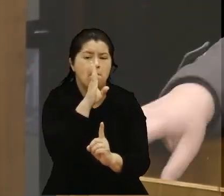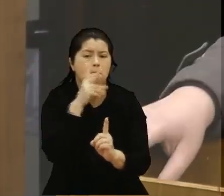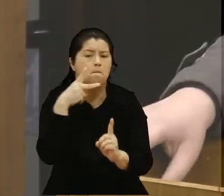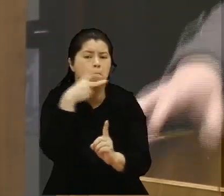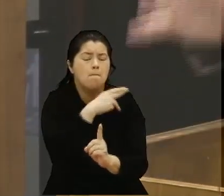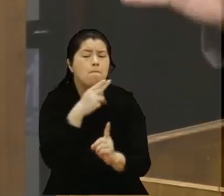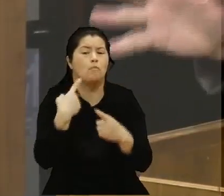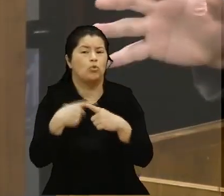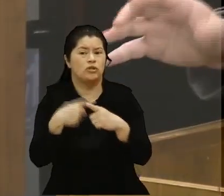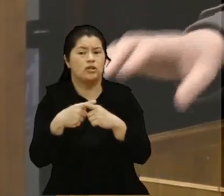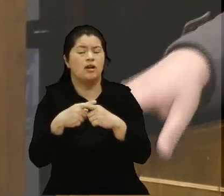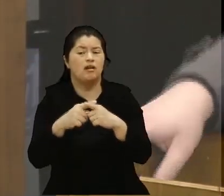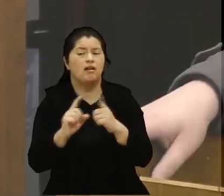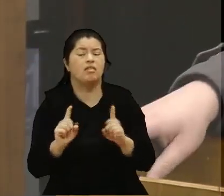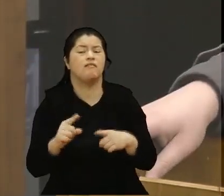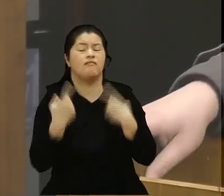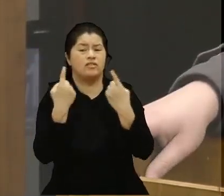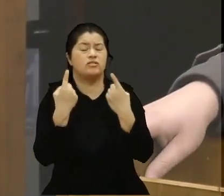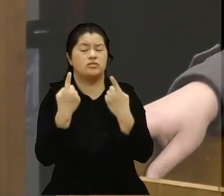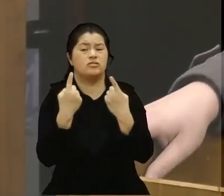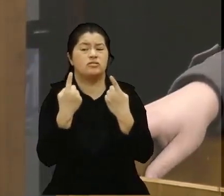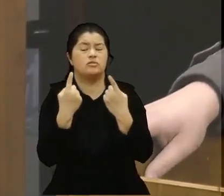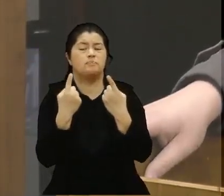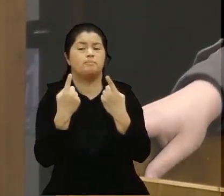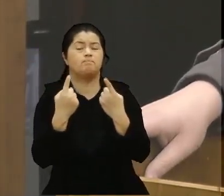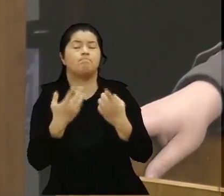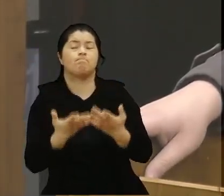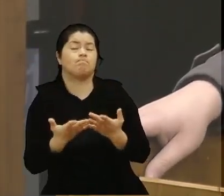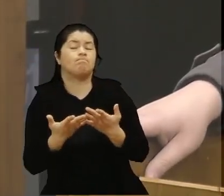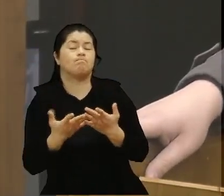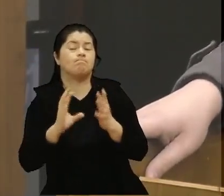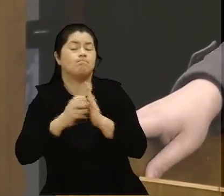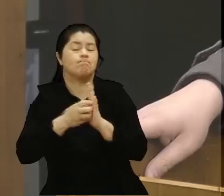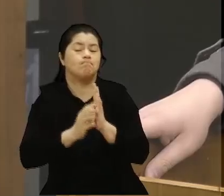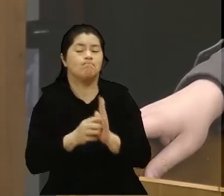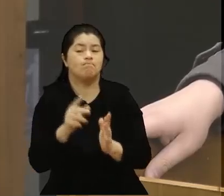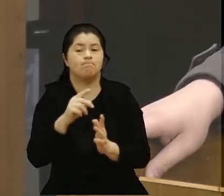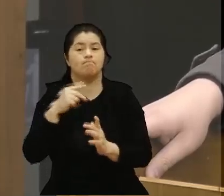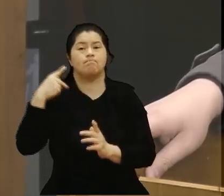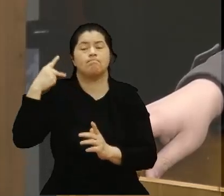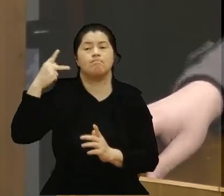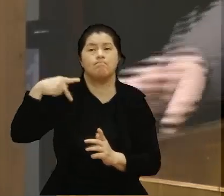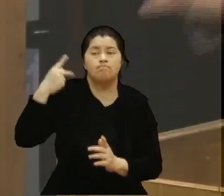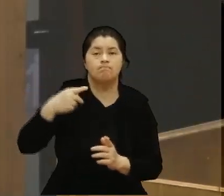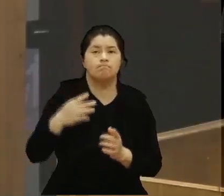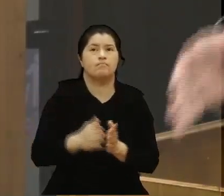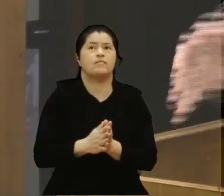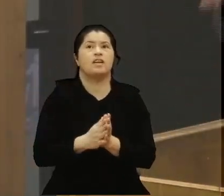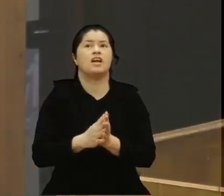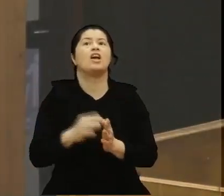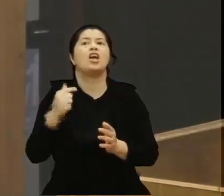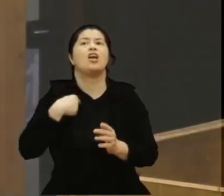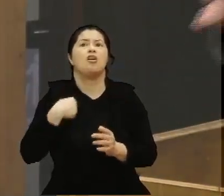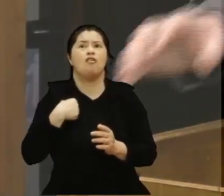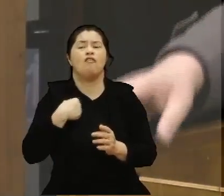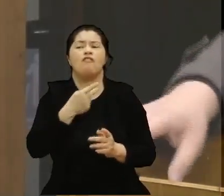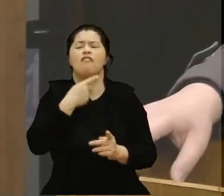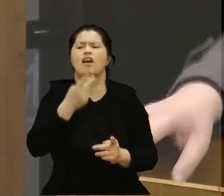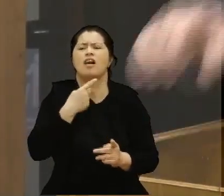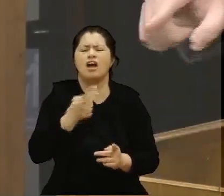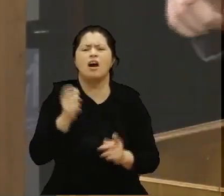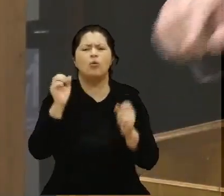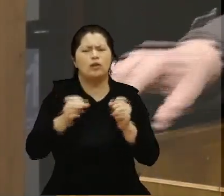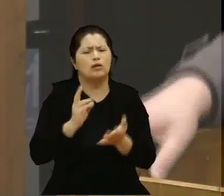espectro político que não agrada uma parte da sociedade. Então, eu como um democrata, eu como alguém republicano, eu como alguém que acredito ainda